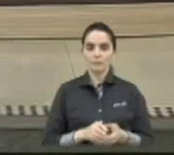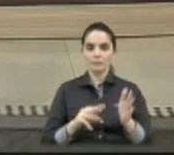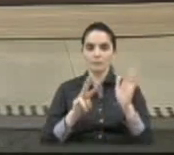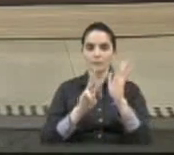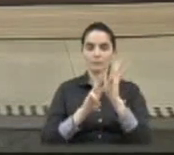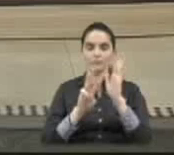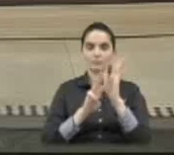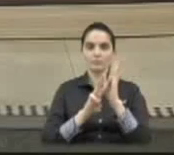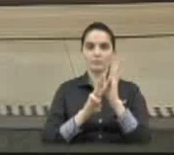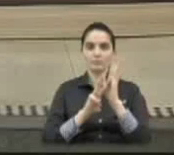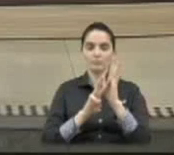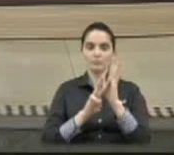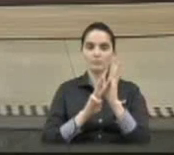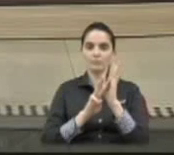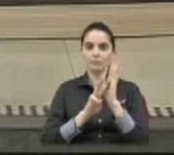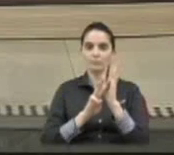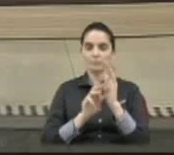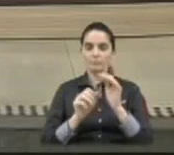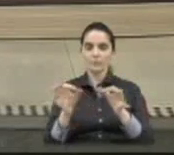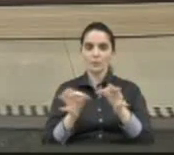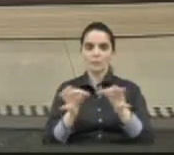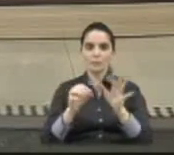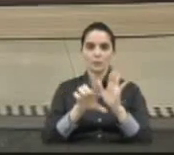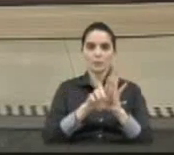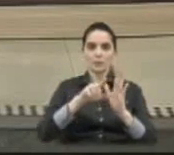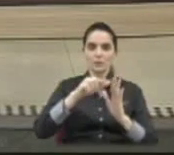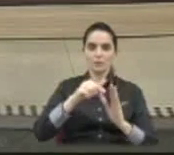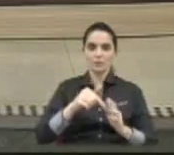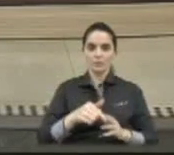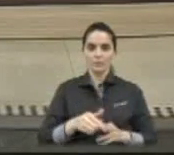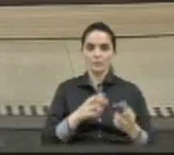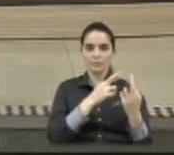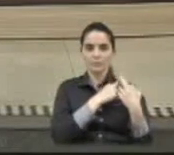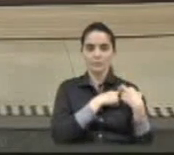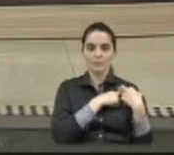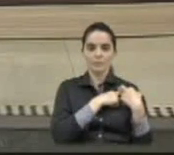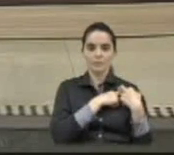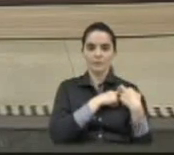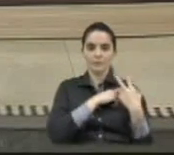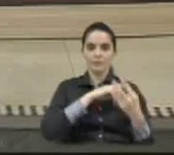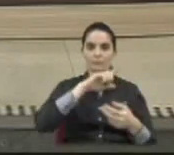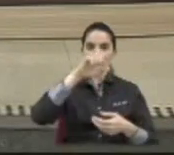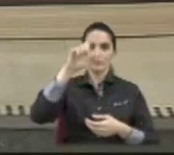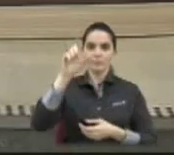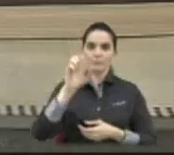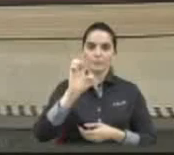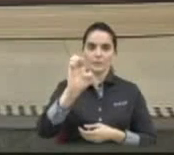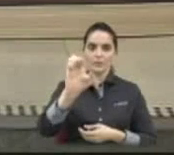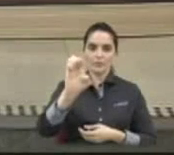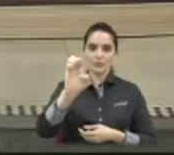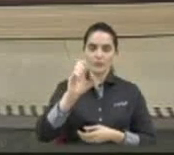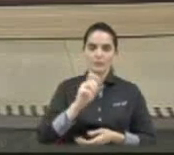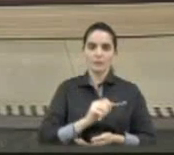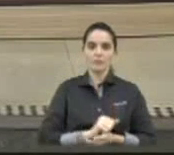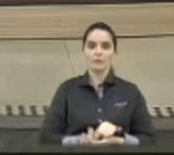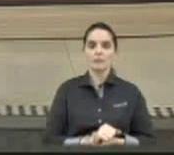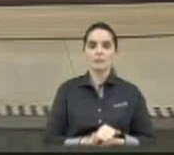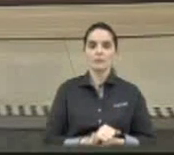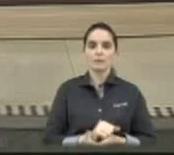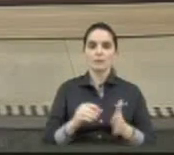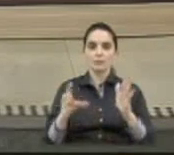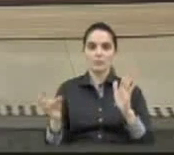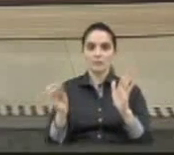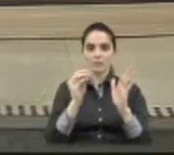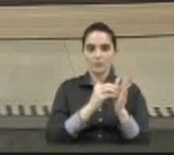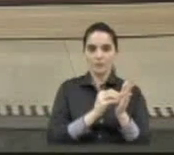Item terceiro da pauta. Projeto de lei de autoria do nobre vereador José Roberto Bernardo, o Zé da Mix,